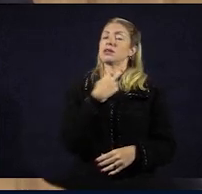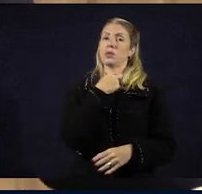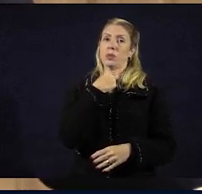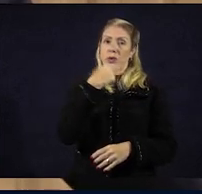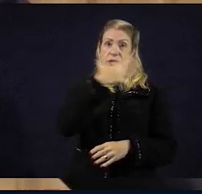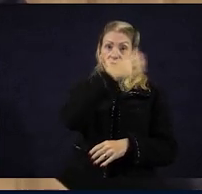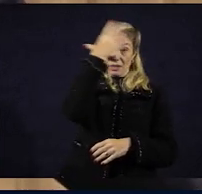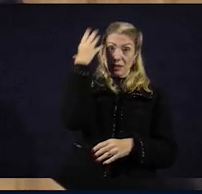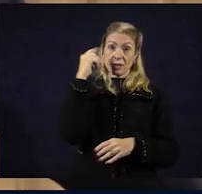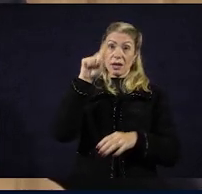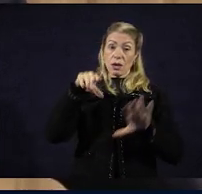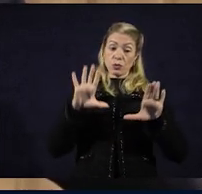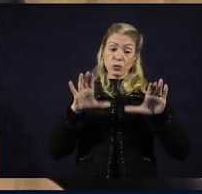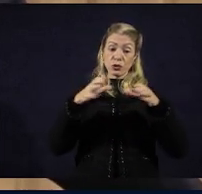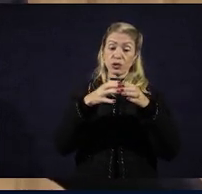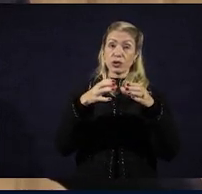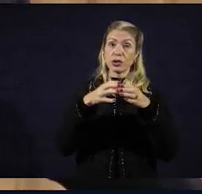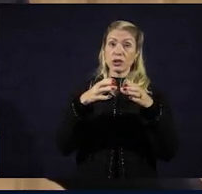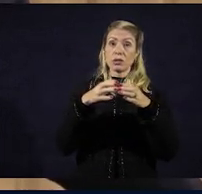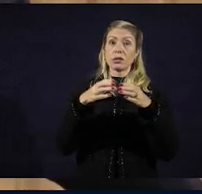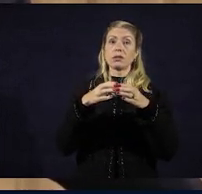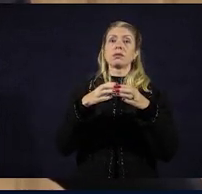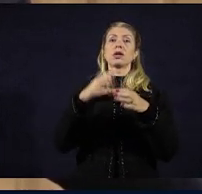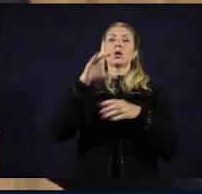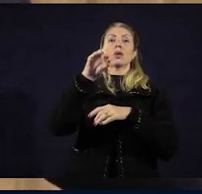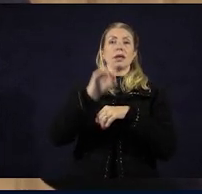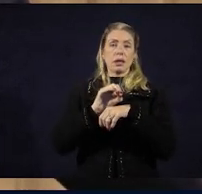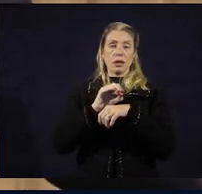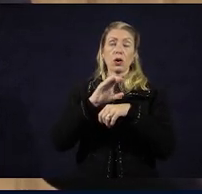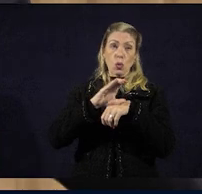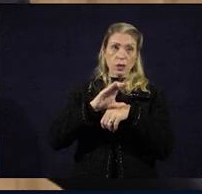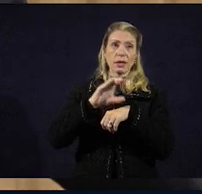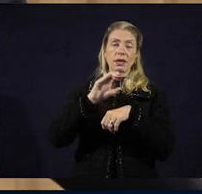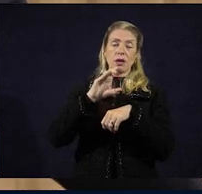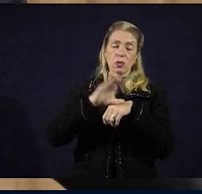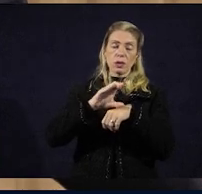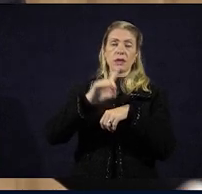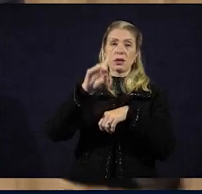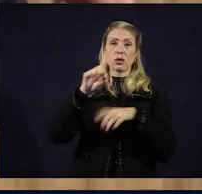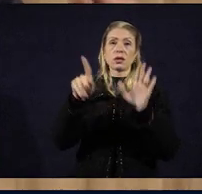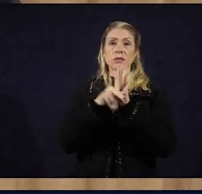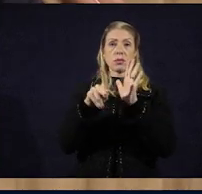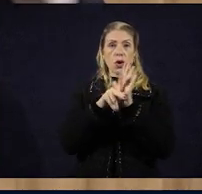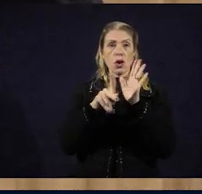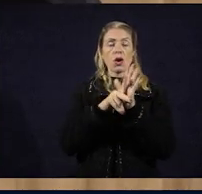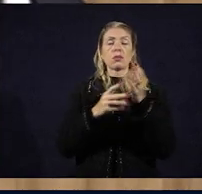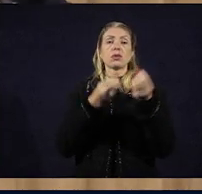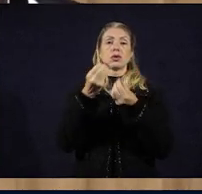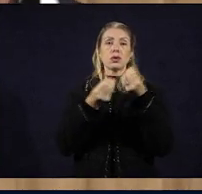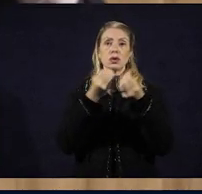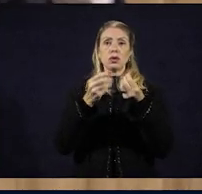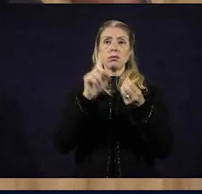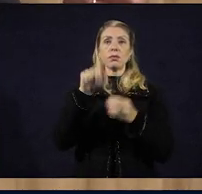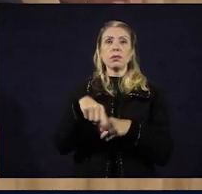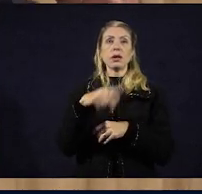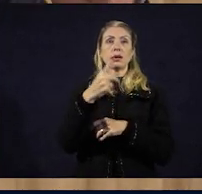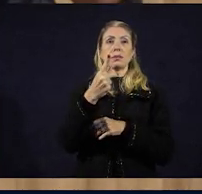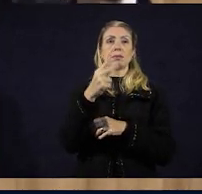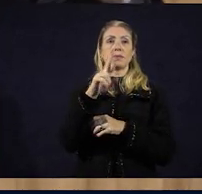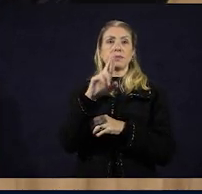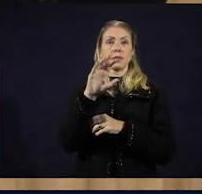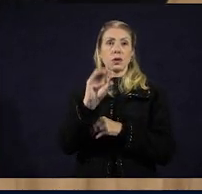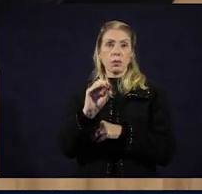que é um time de coordenadores da oferta muito bons e qualificados que no nosso caso foi o próprio BTG